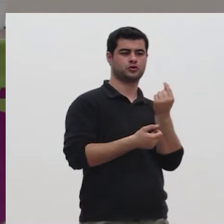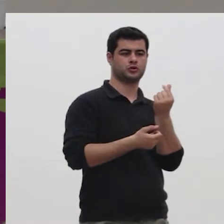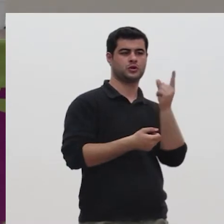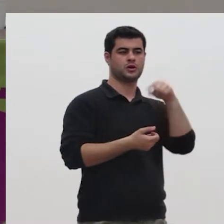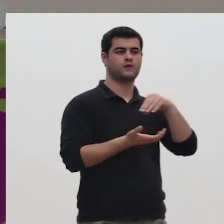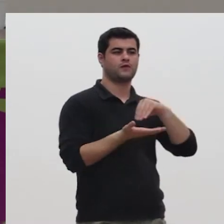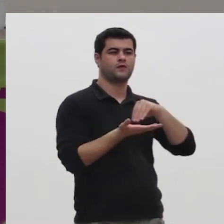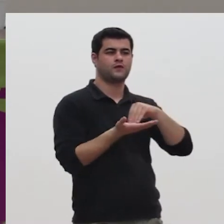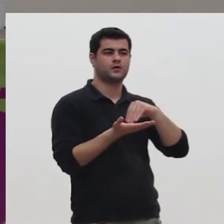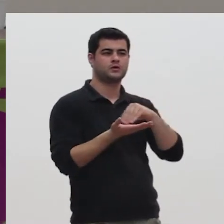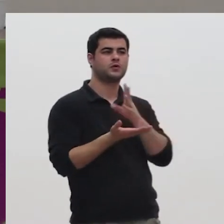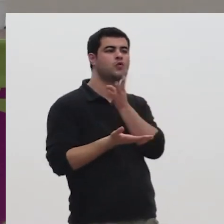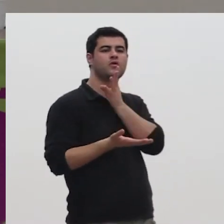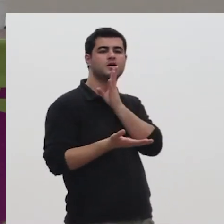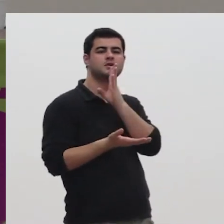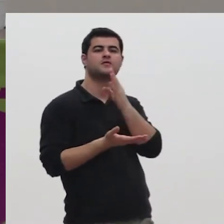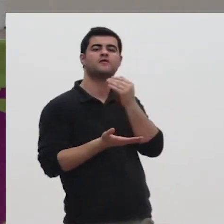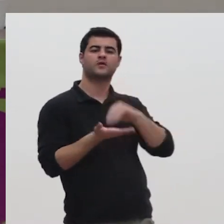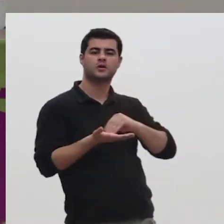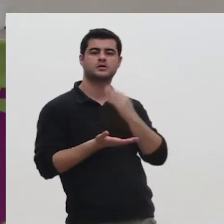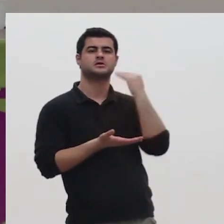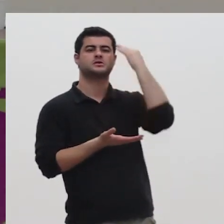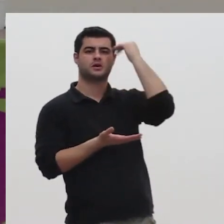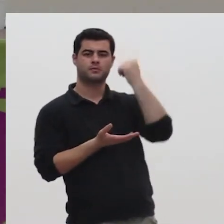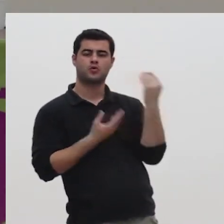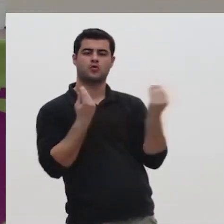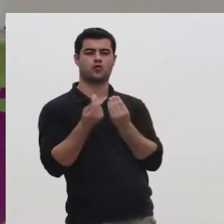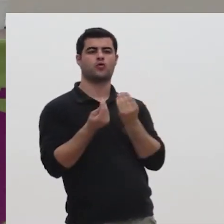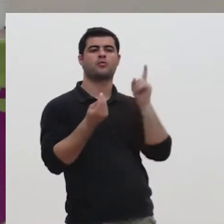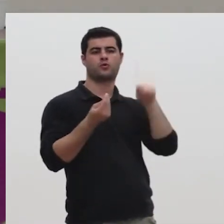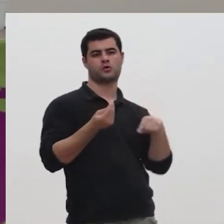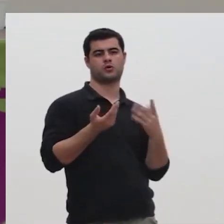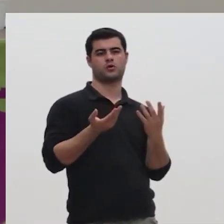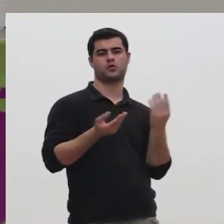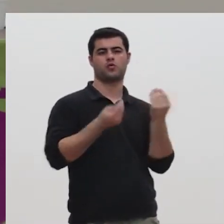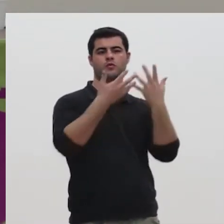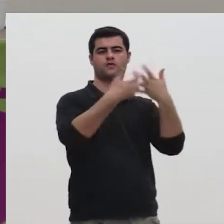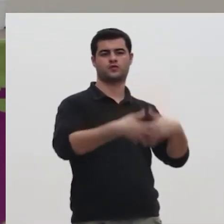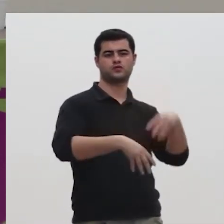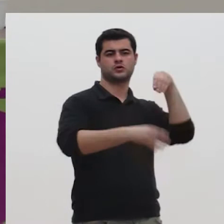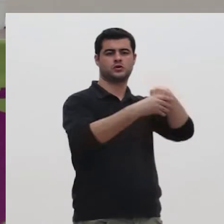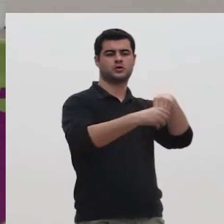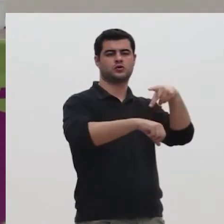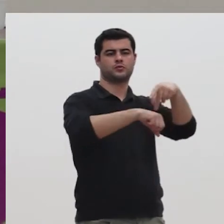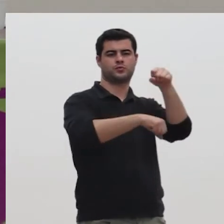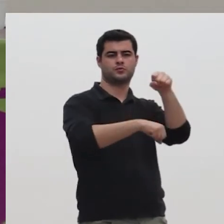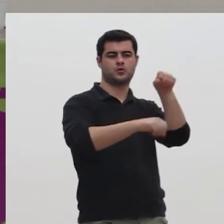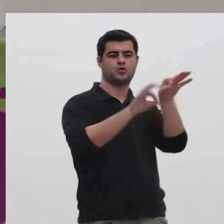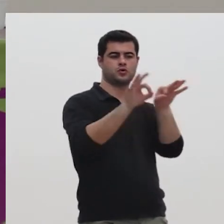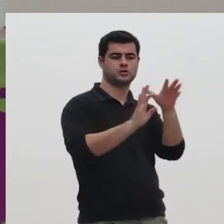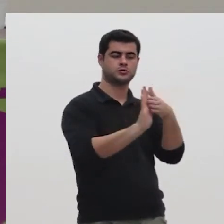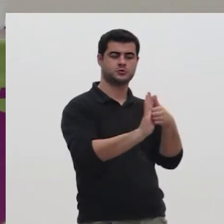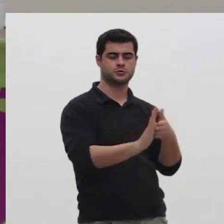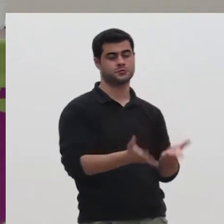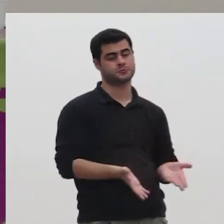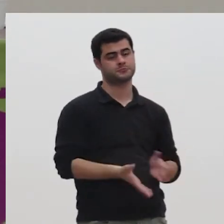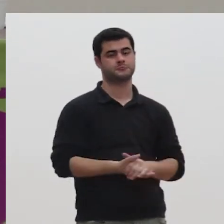de conhecimento de como funciona a estrutura de pós-graduação na universidade.